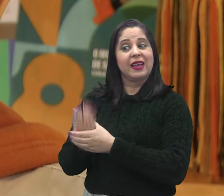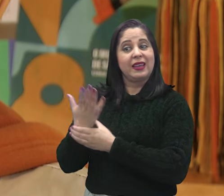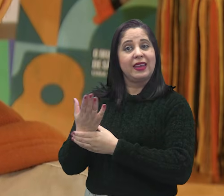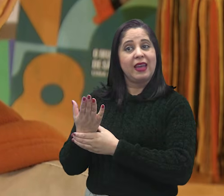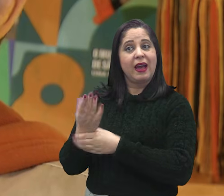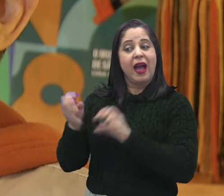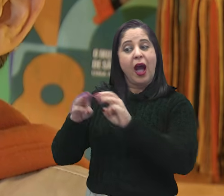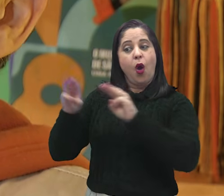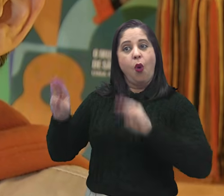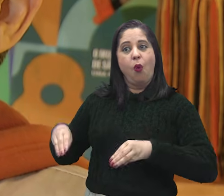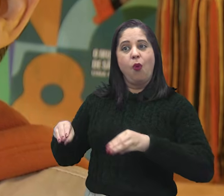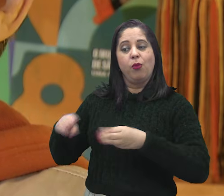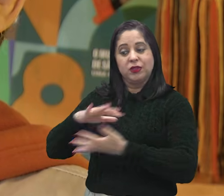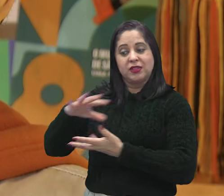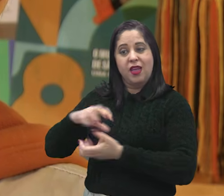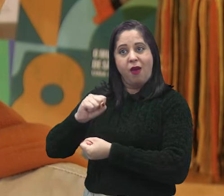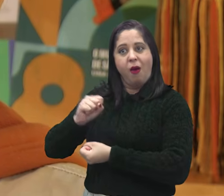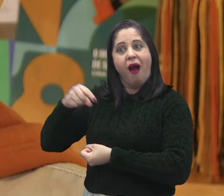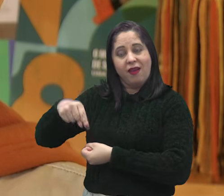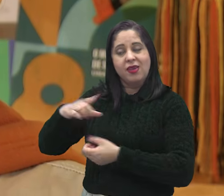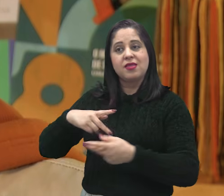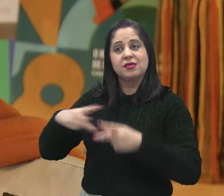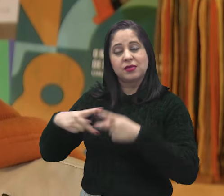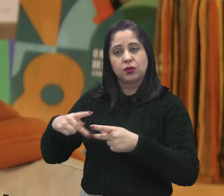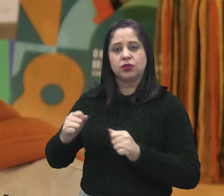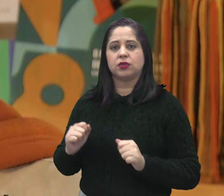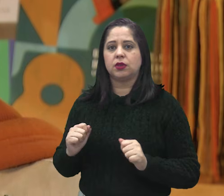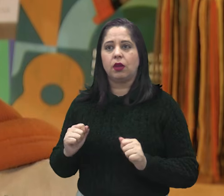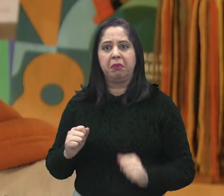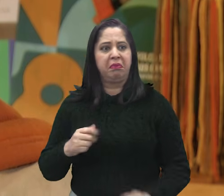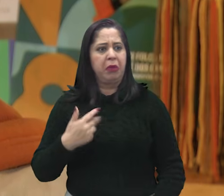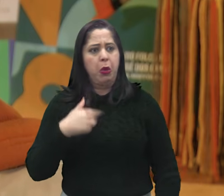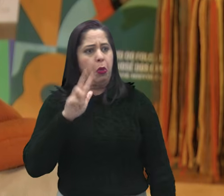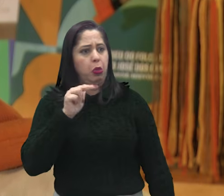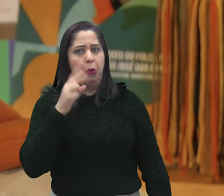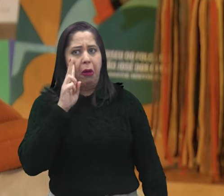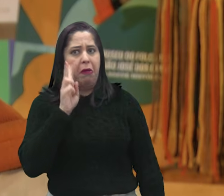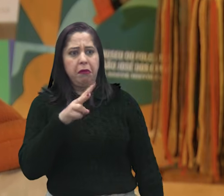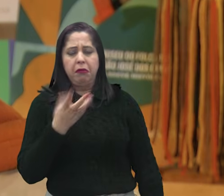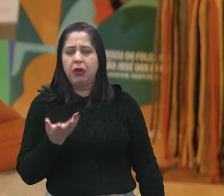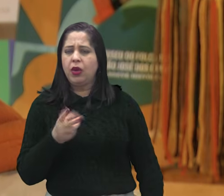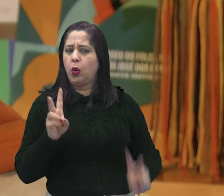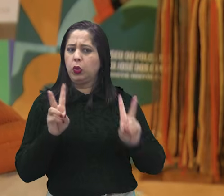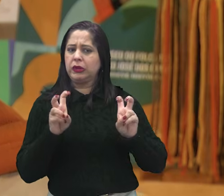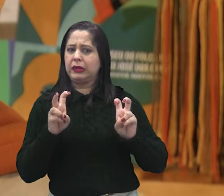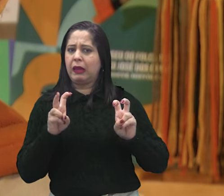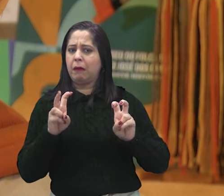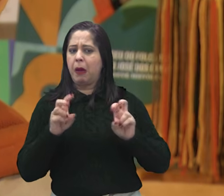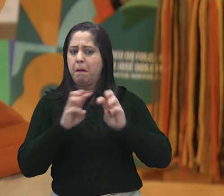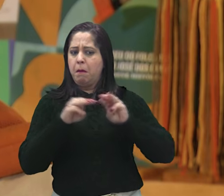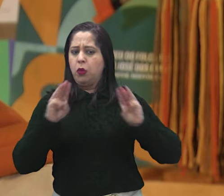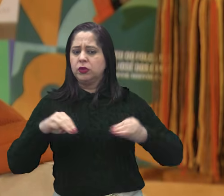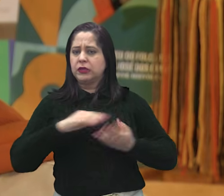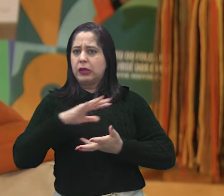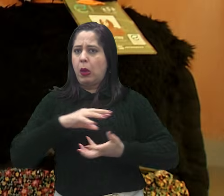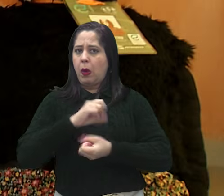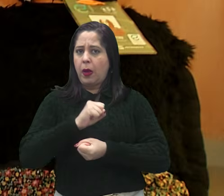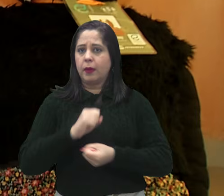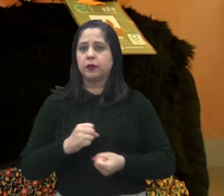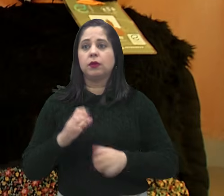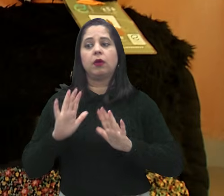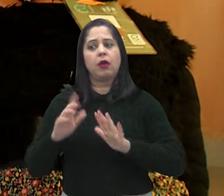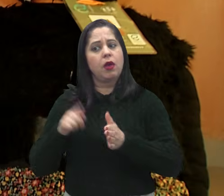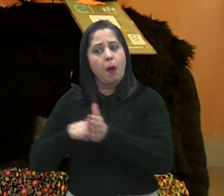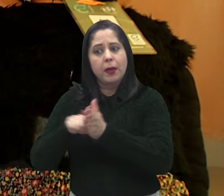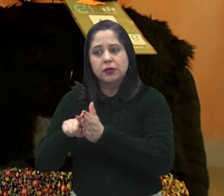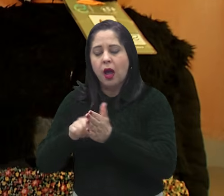ecomuseu para ser implantado em São José dos Campos. Nós nunca tínhamos ouvido falar disso, desse conceito. Fomos